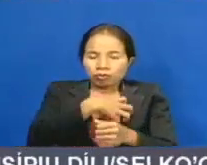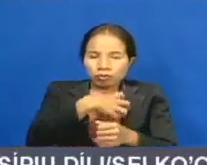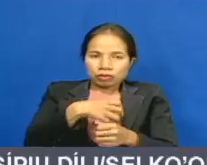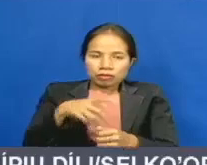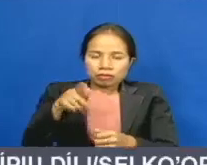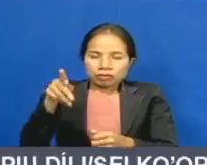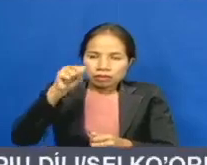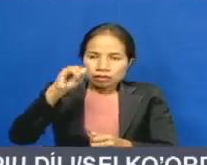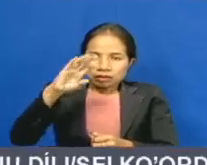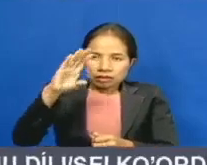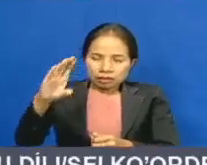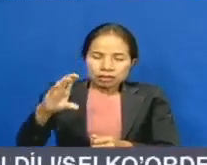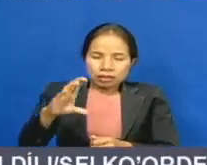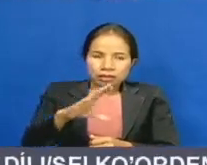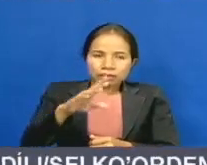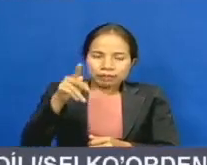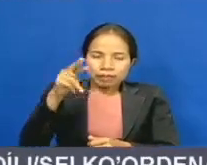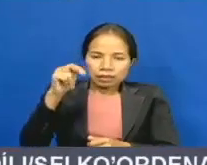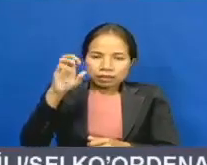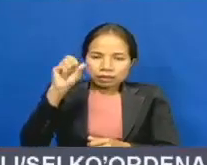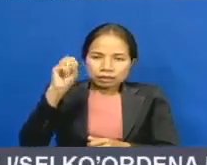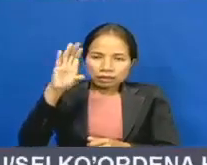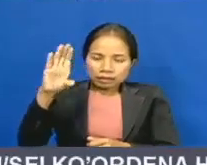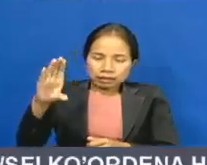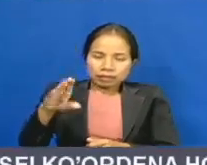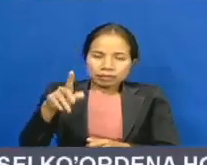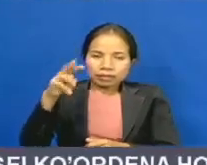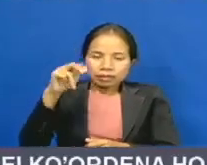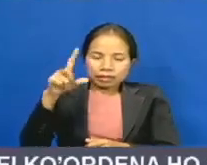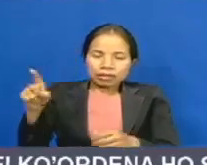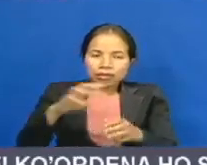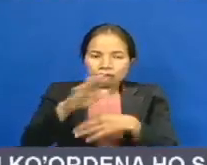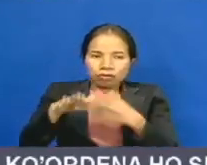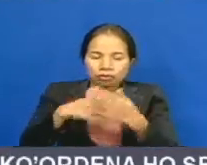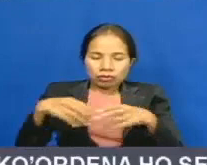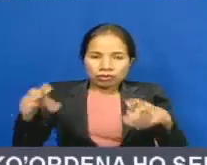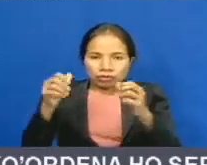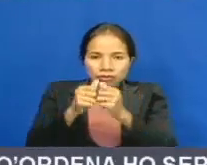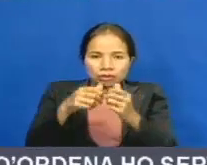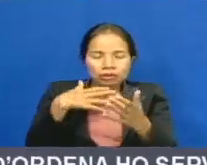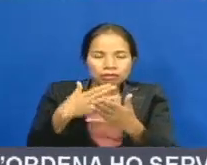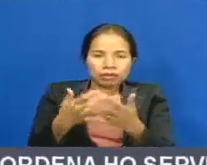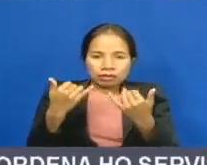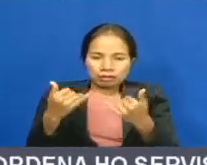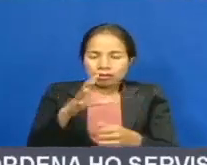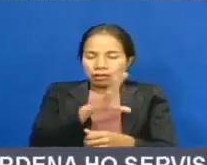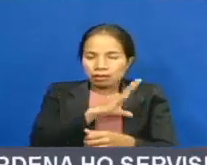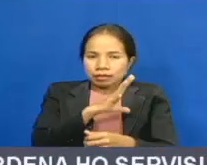tanto pensi, pentel, hututu colabora dia. E agora nemos be la